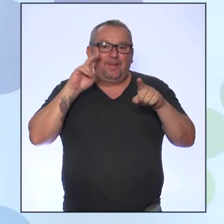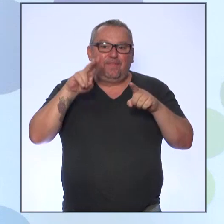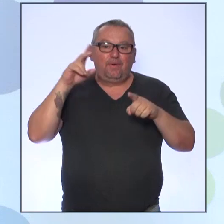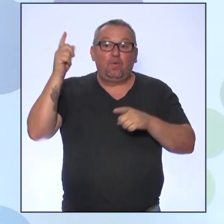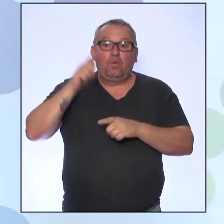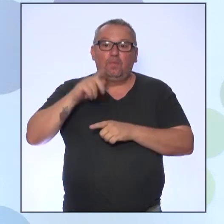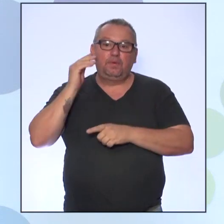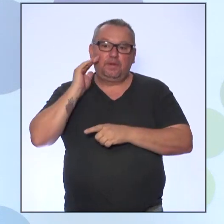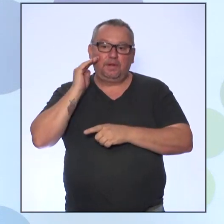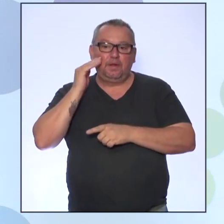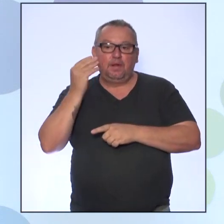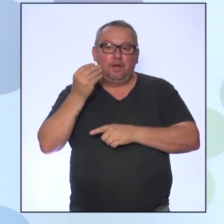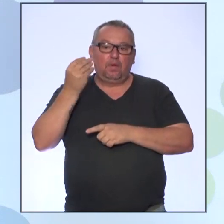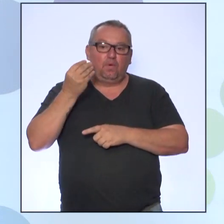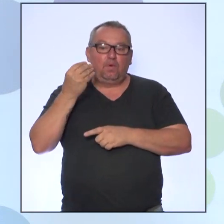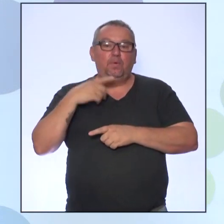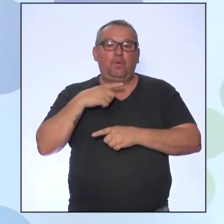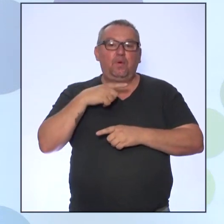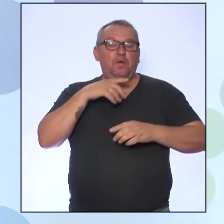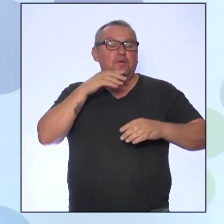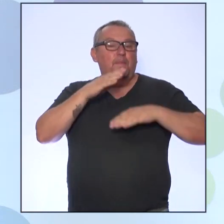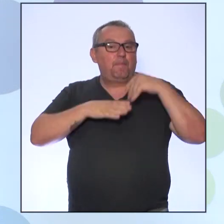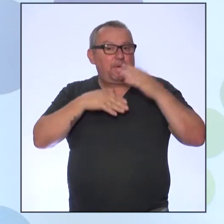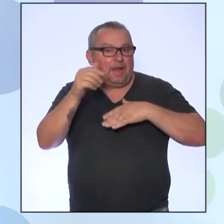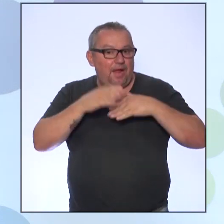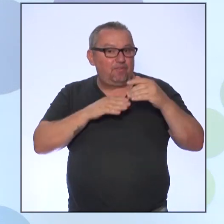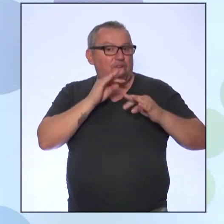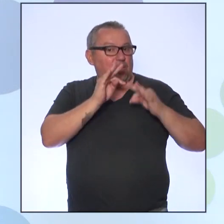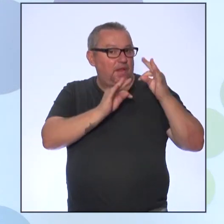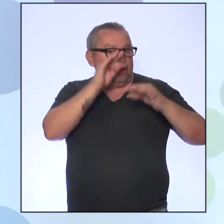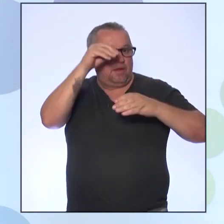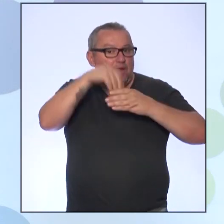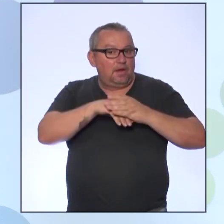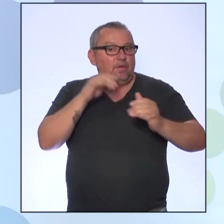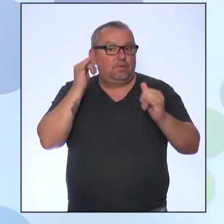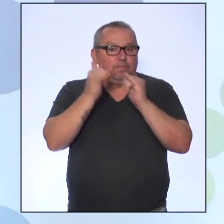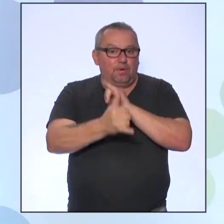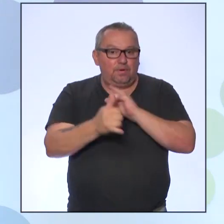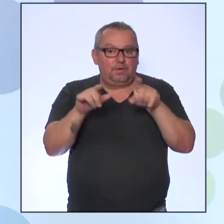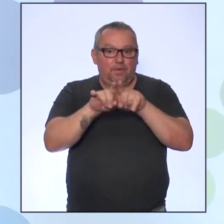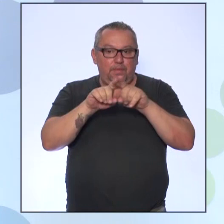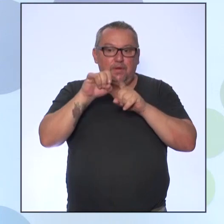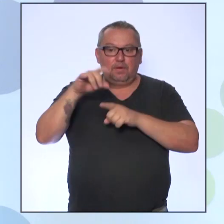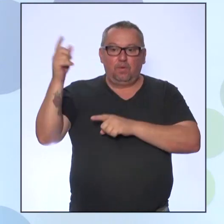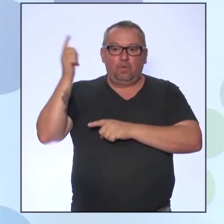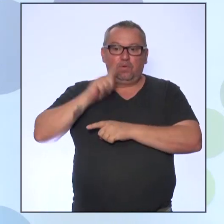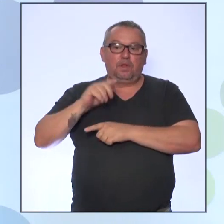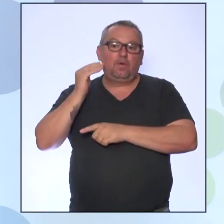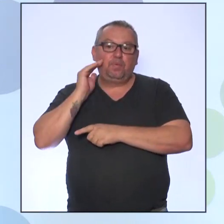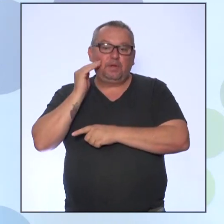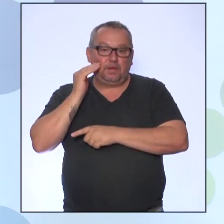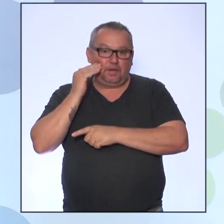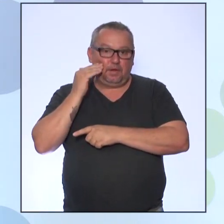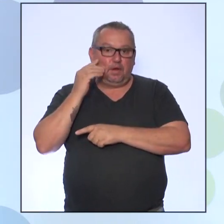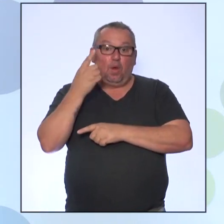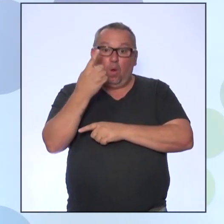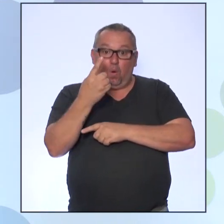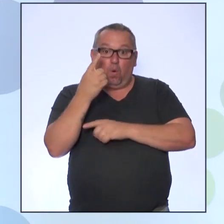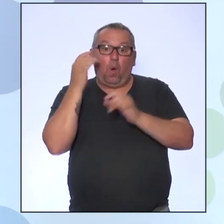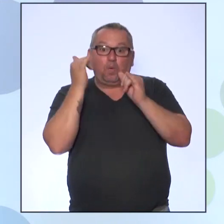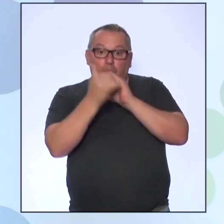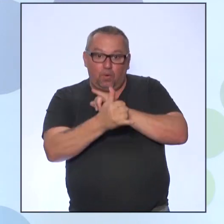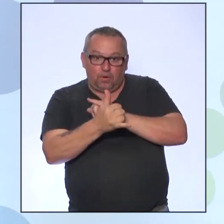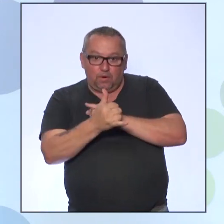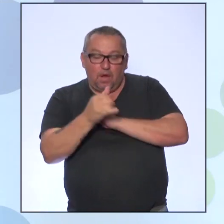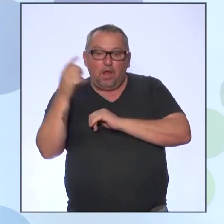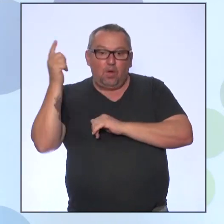entender como que funciona a tática e a técnica dentro dos esportes, certo? Se eu entender como funciona dinamicamente um esporte, com